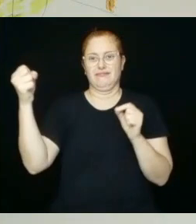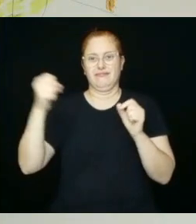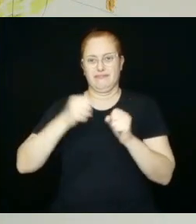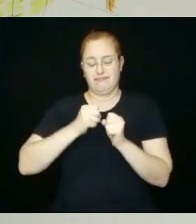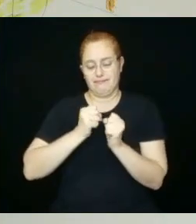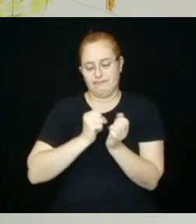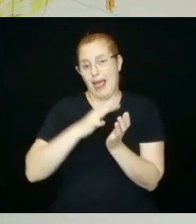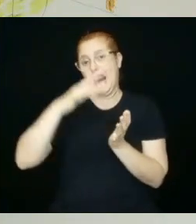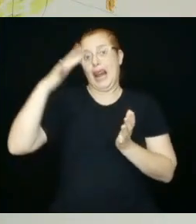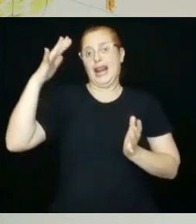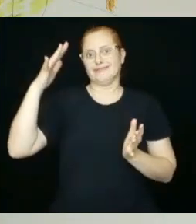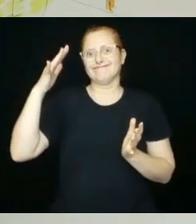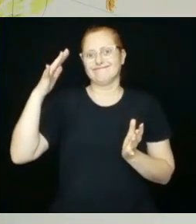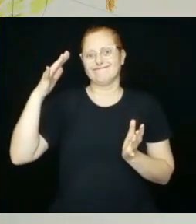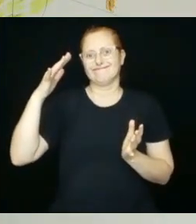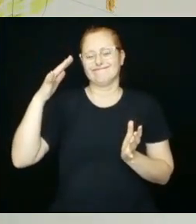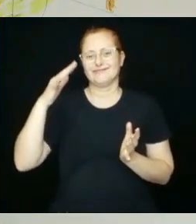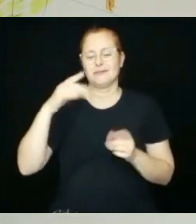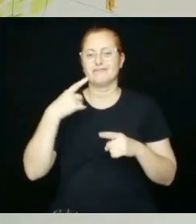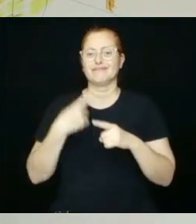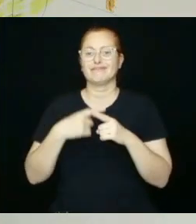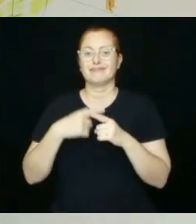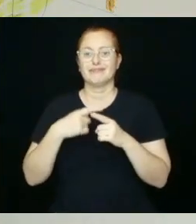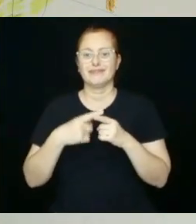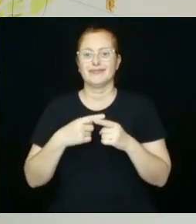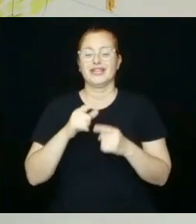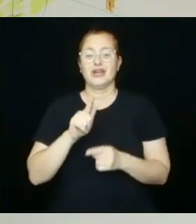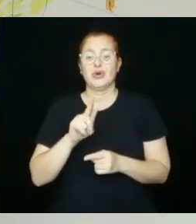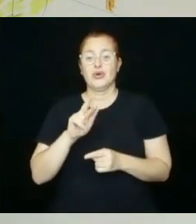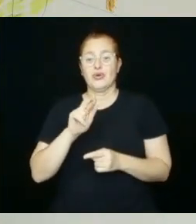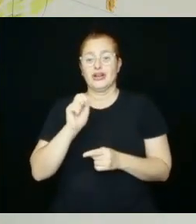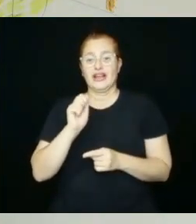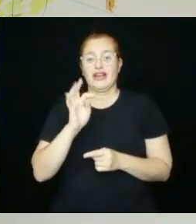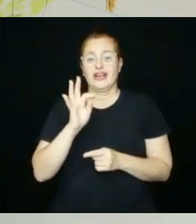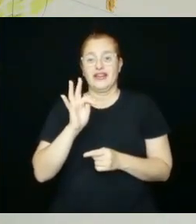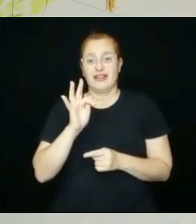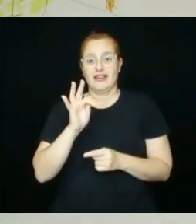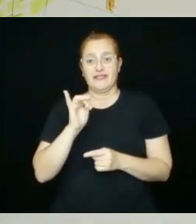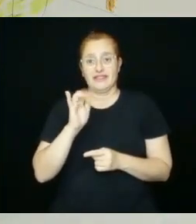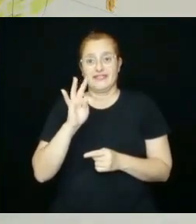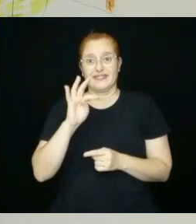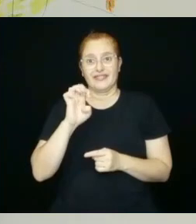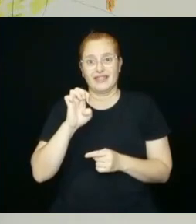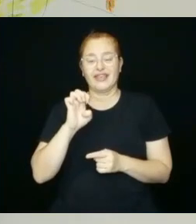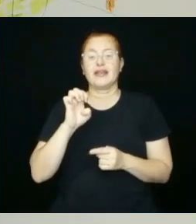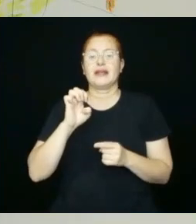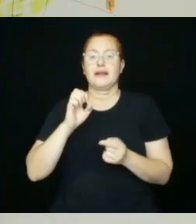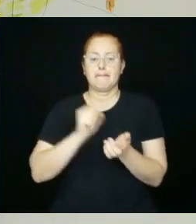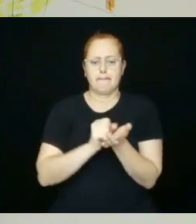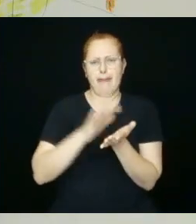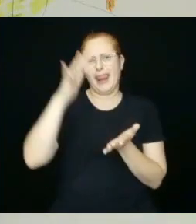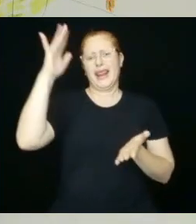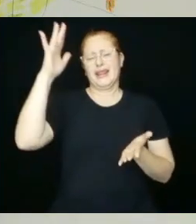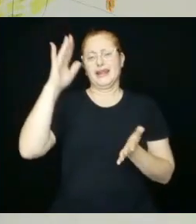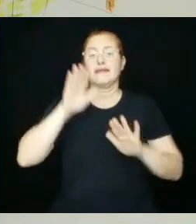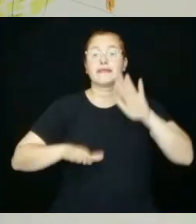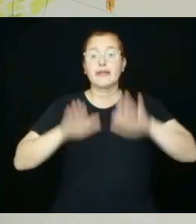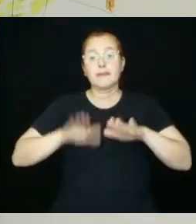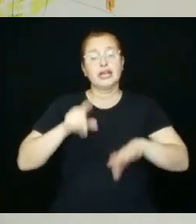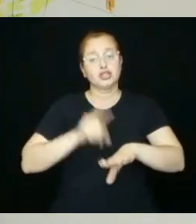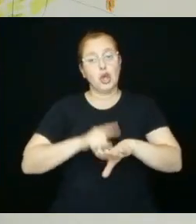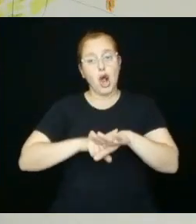assim. Então, às vezes, O grafite brilha. O grafite brilha, e aí, dependendo do horário, aqui, acho que pela manhã, se não me